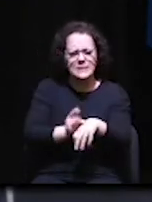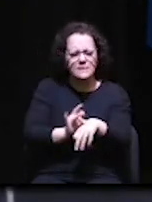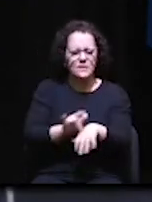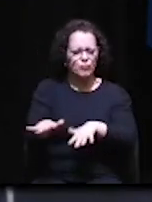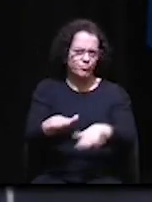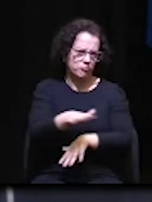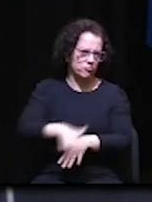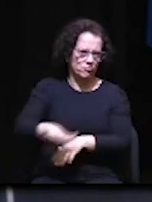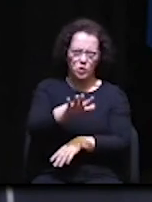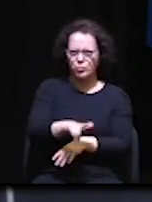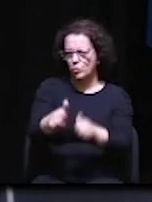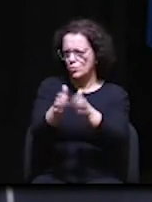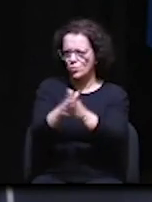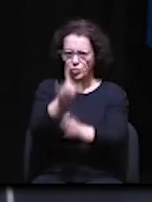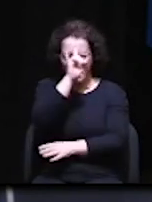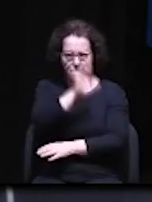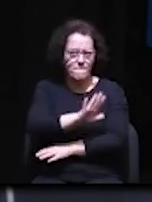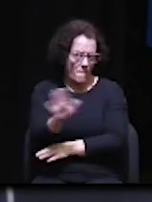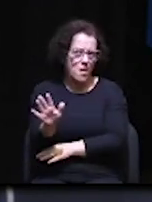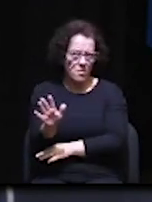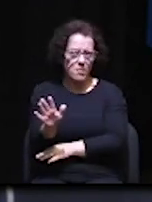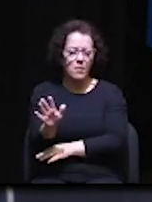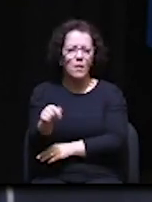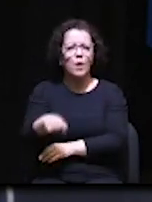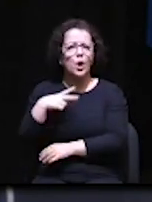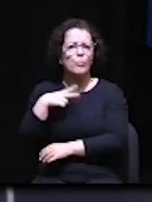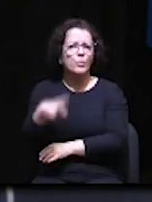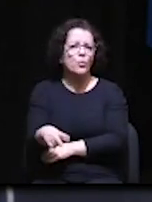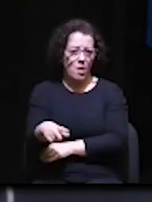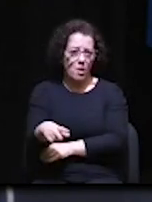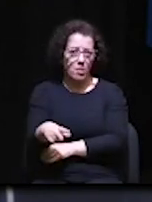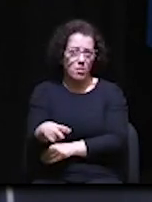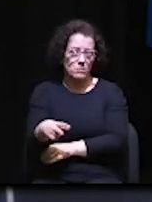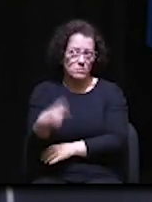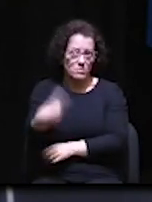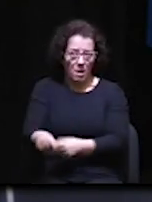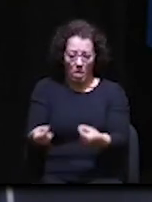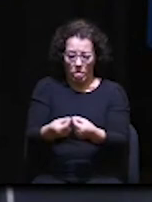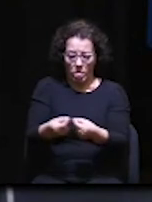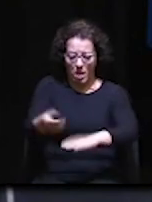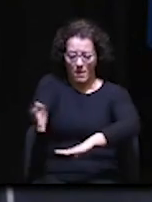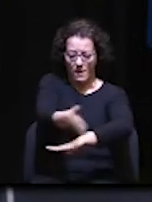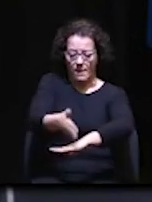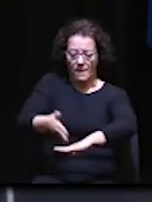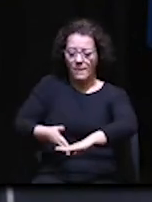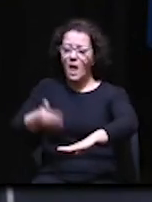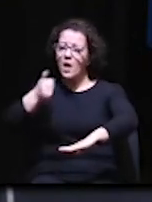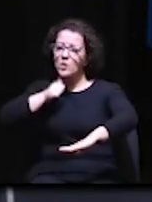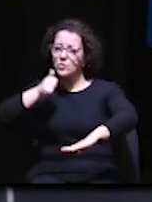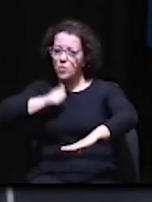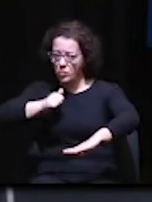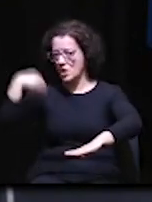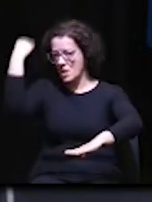cidade de Lisboa, todos já sabemos o óbvio, que Portugal está junto a uma fratura, a fratura Açores-Gibraltar,